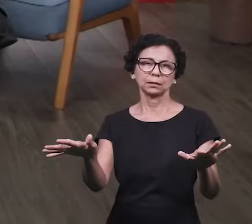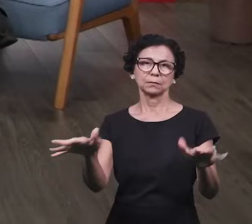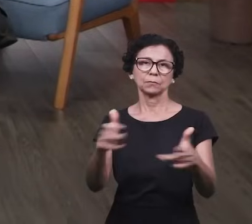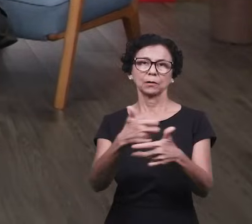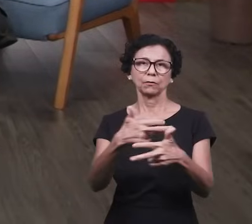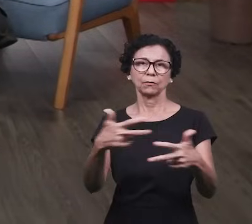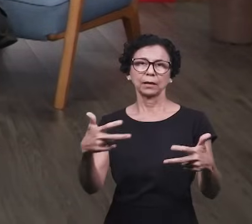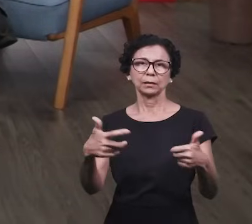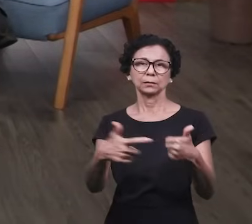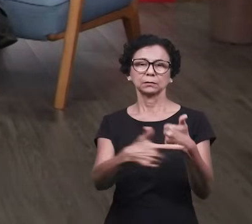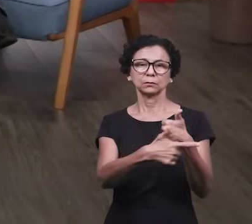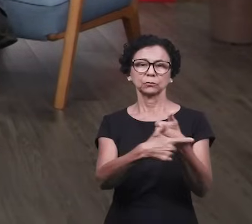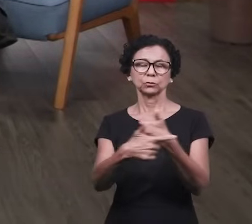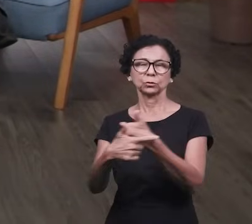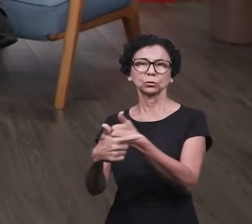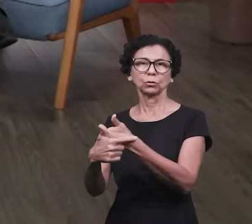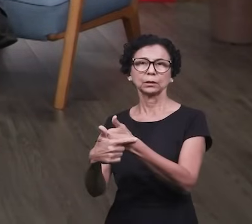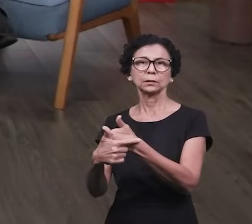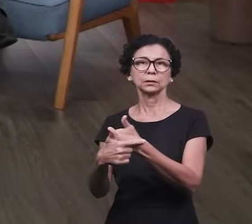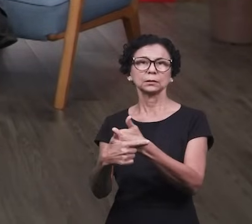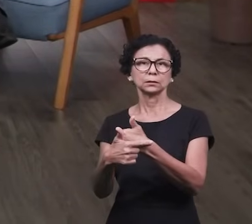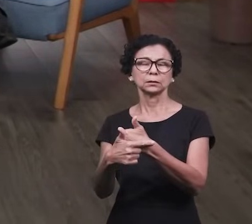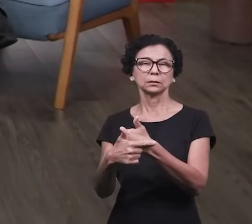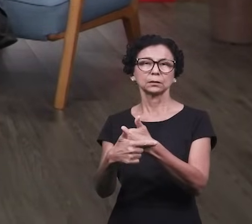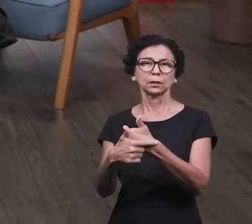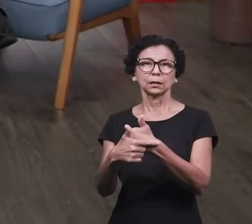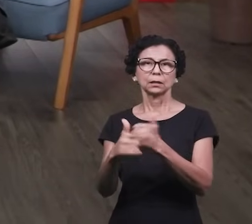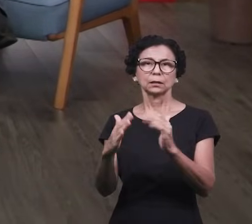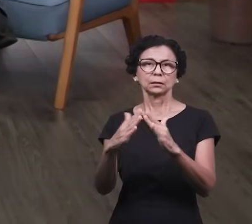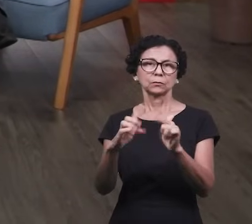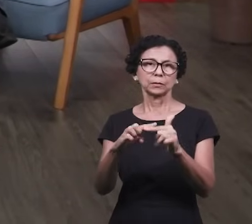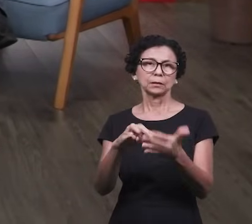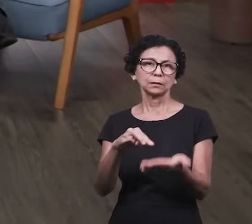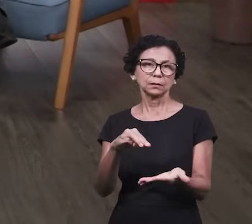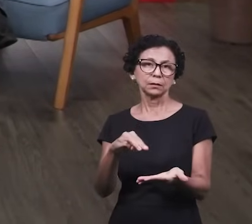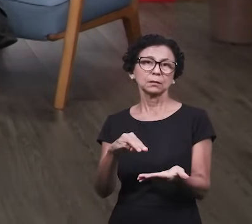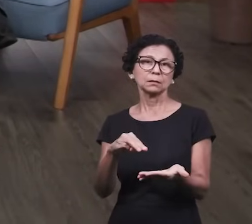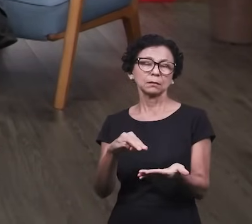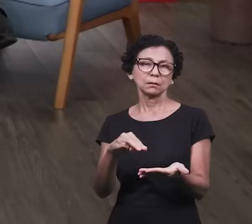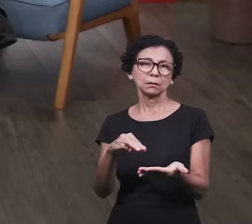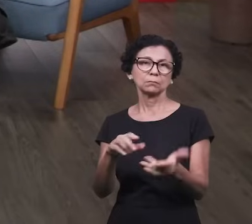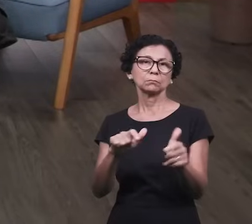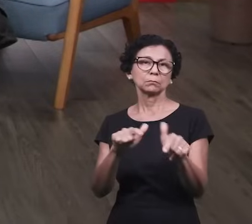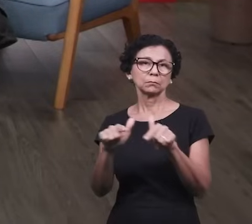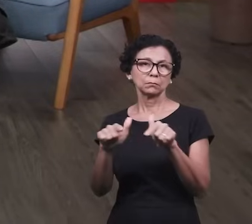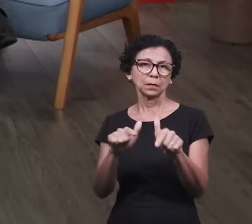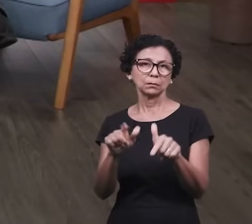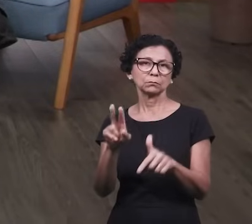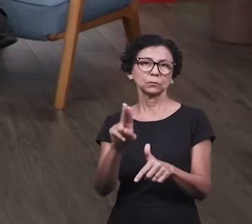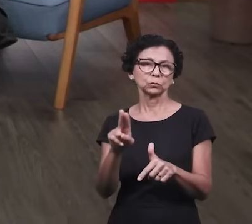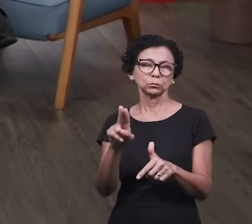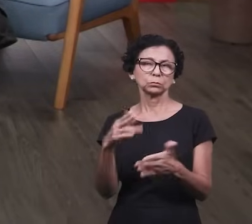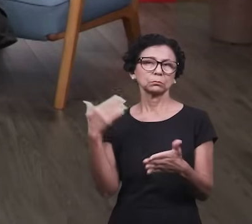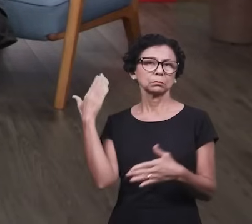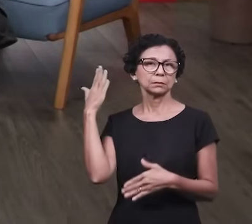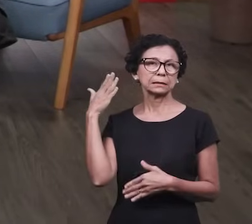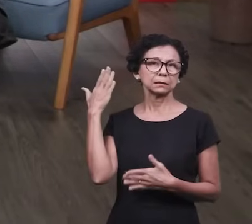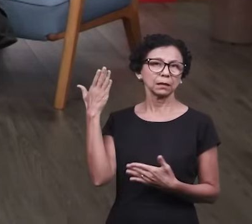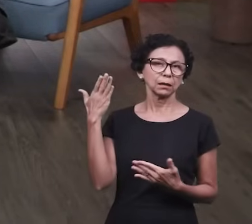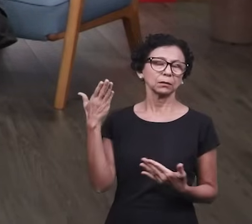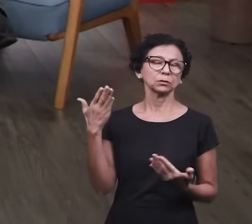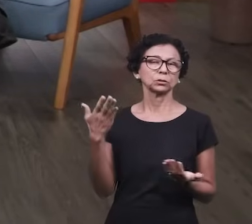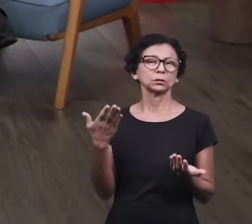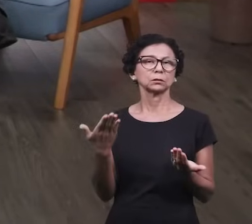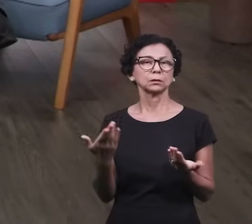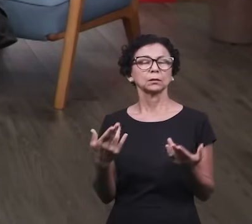demais atividades da nossa igreja, da Igreja Cristã Maranata, que usam a mensagem, a